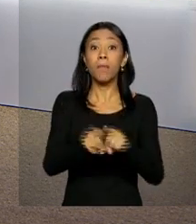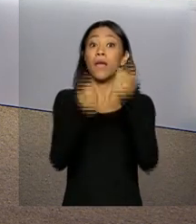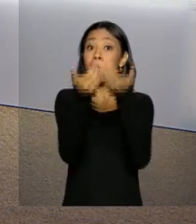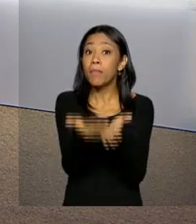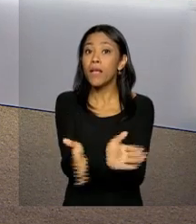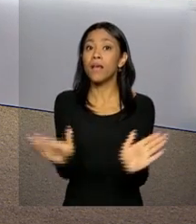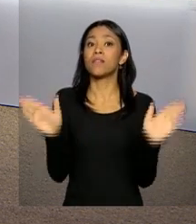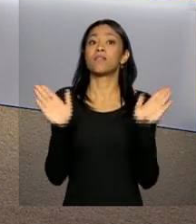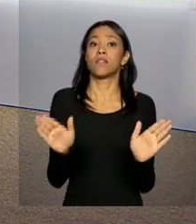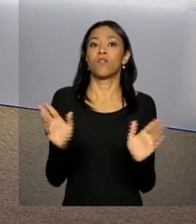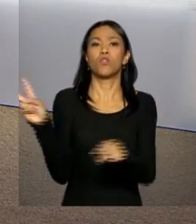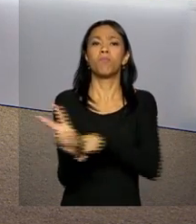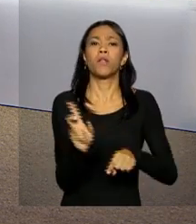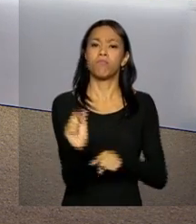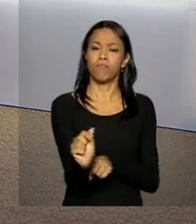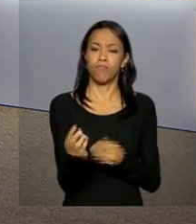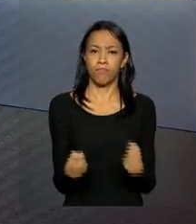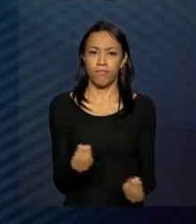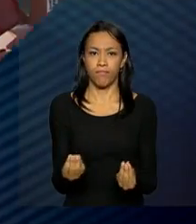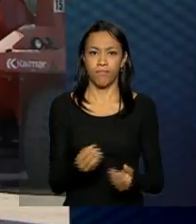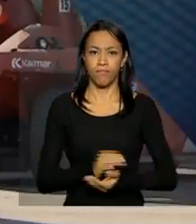ampliação de linhas de